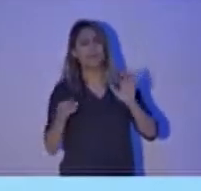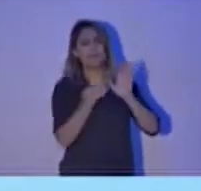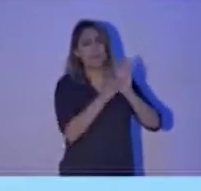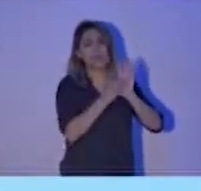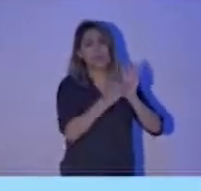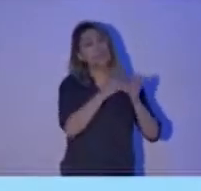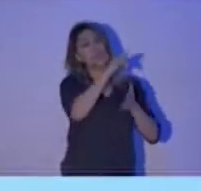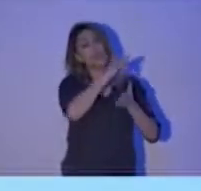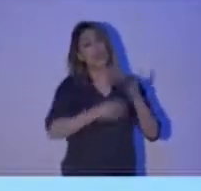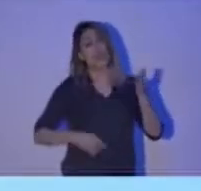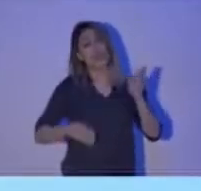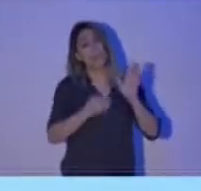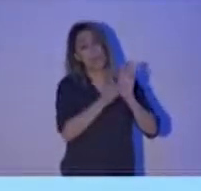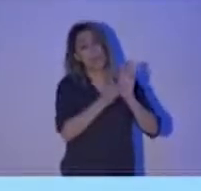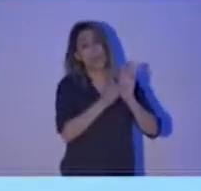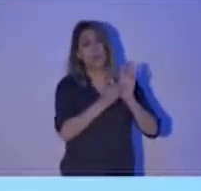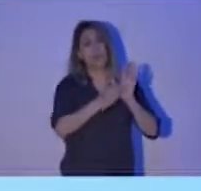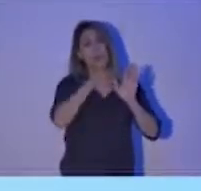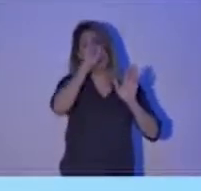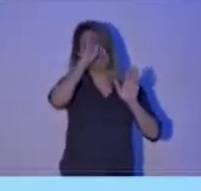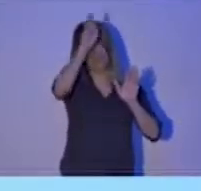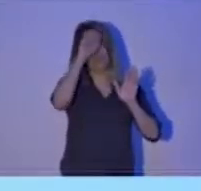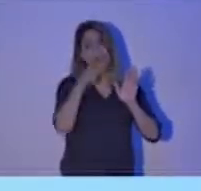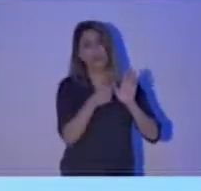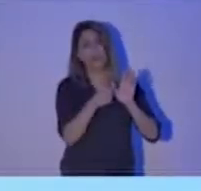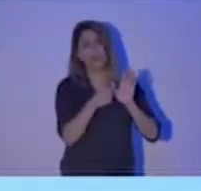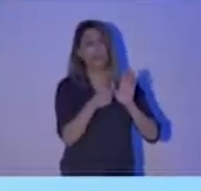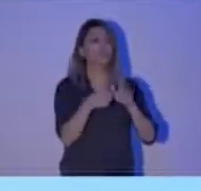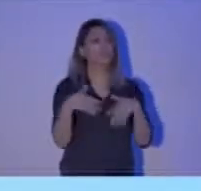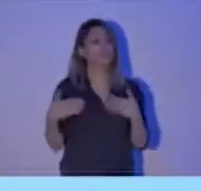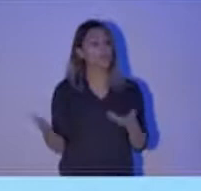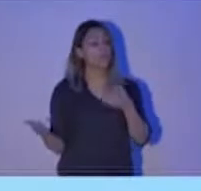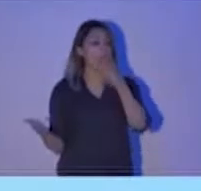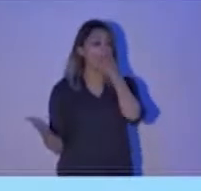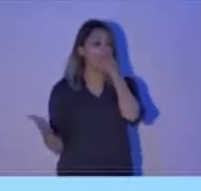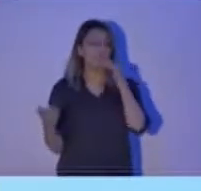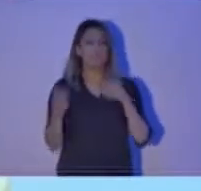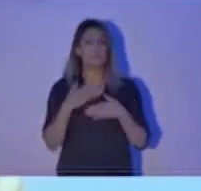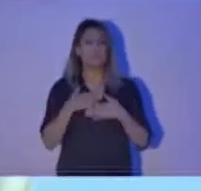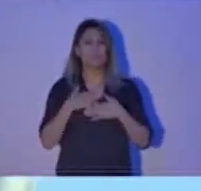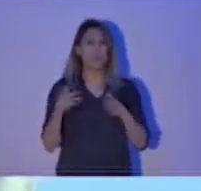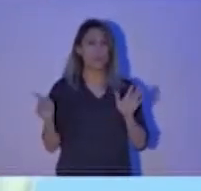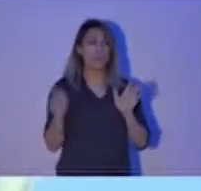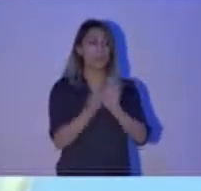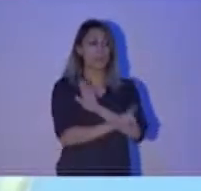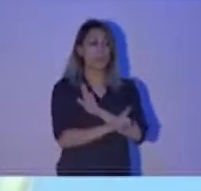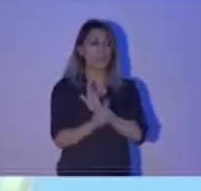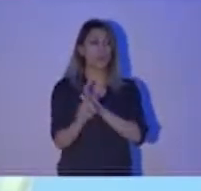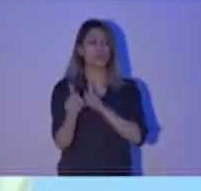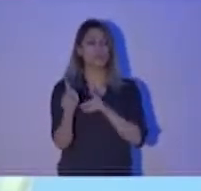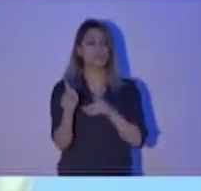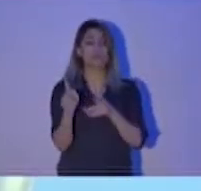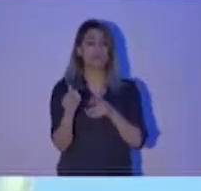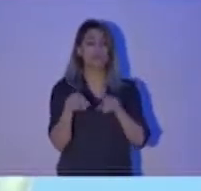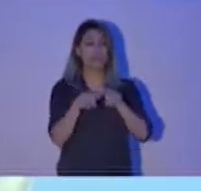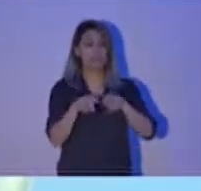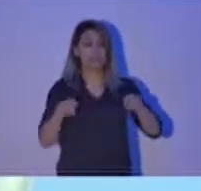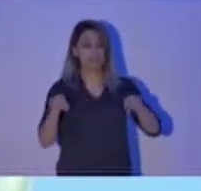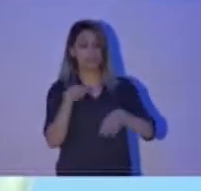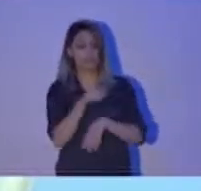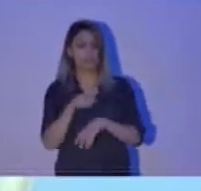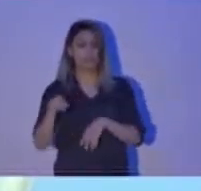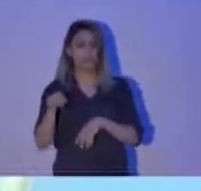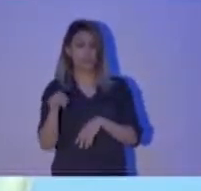como prioridade. Minha pergunta, então, finalmente, vocês concordam com essa visão